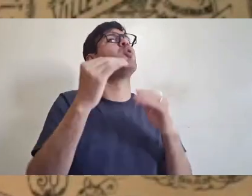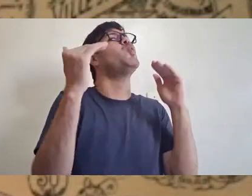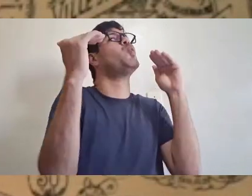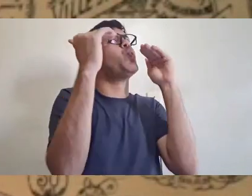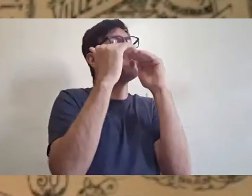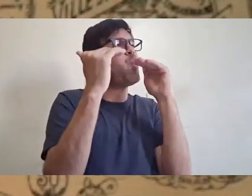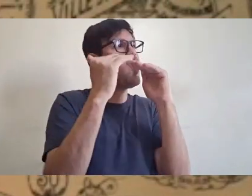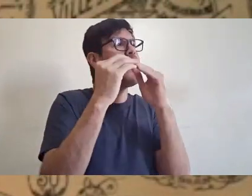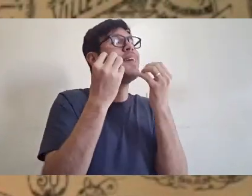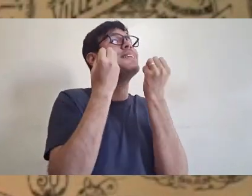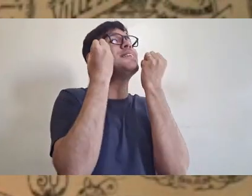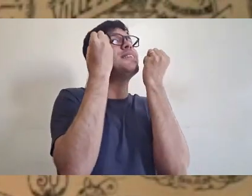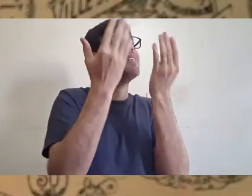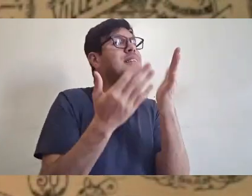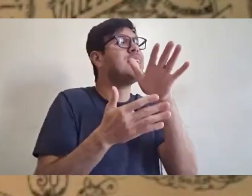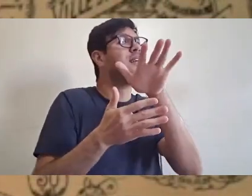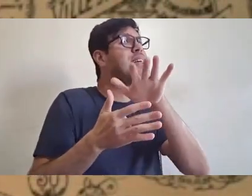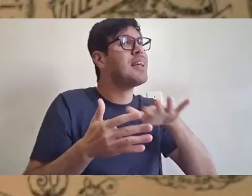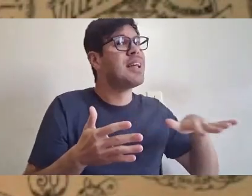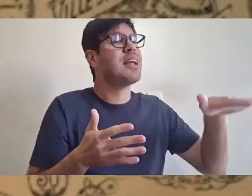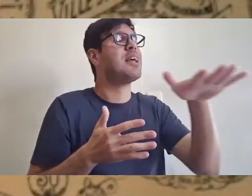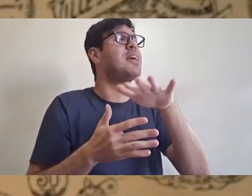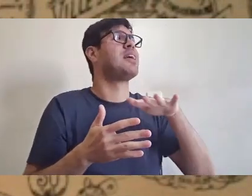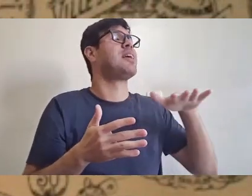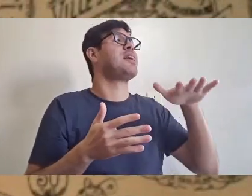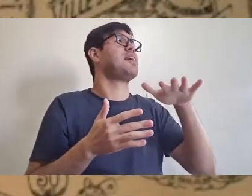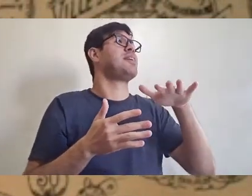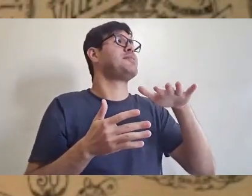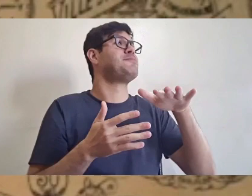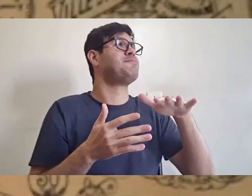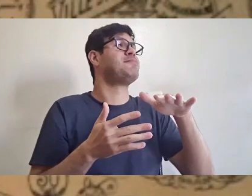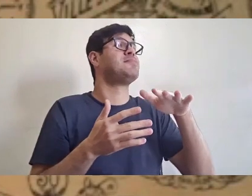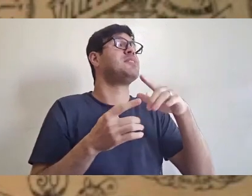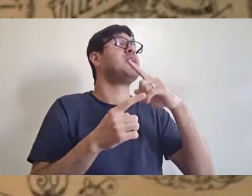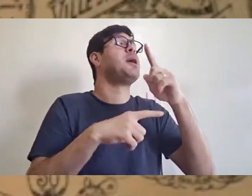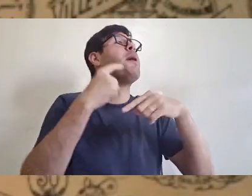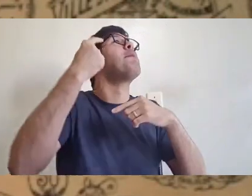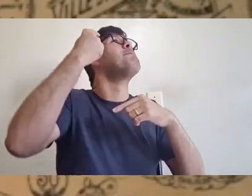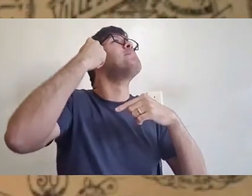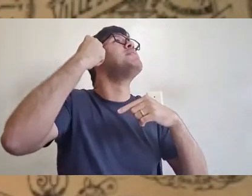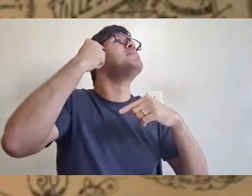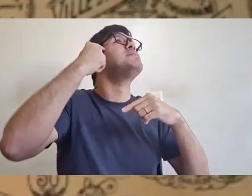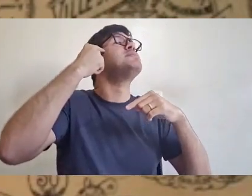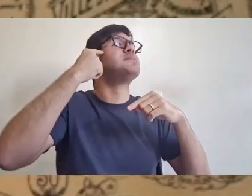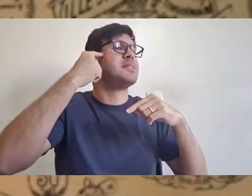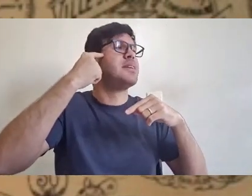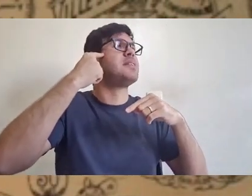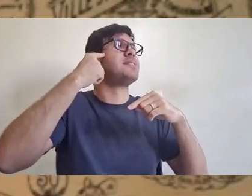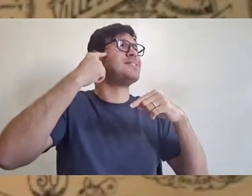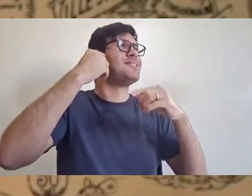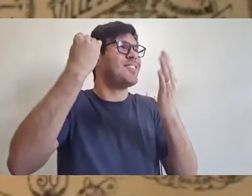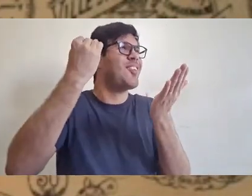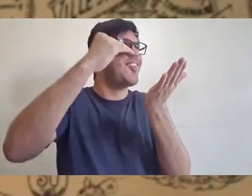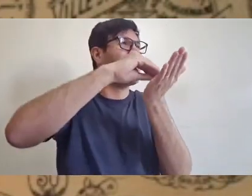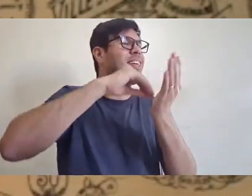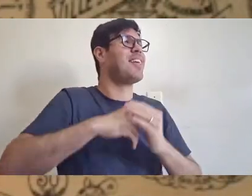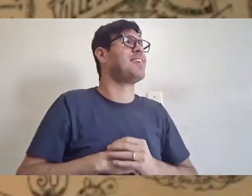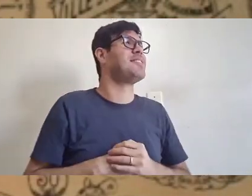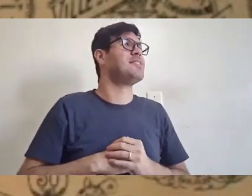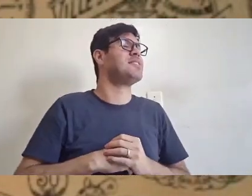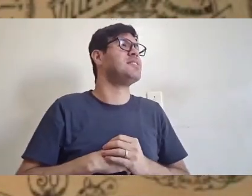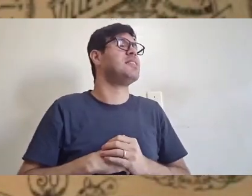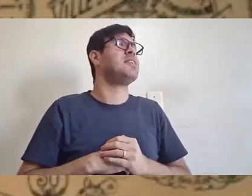concordaram em ceder uma parte da área do loteamento que eles iriam implantar Que é ali onde, Laranjeiras ali, né? isso, ali onde